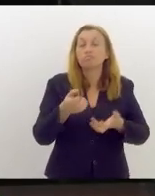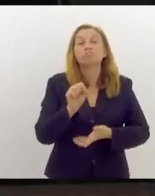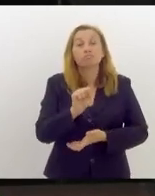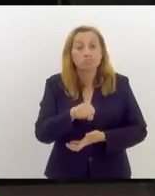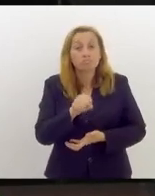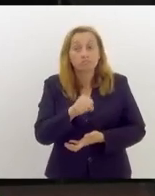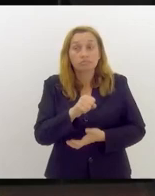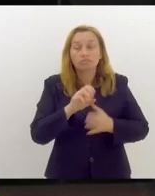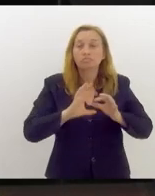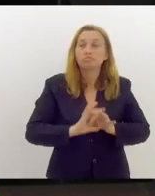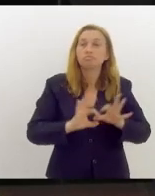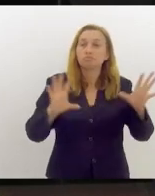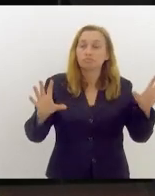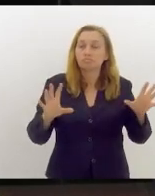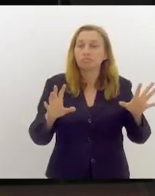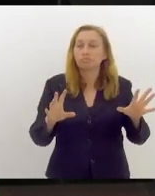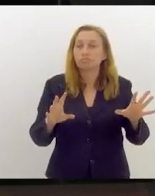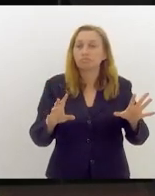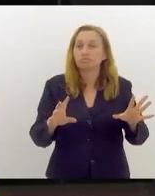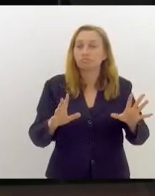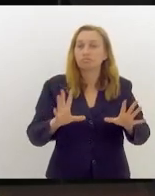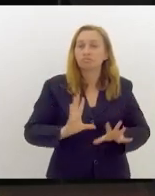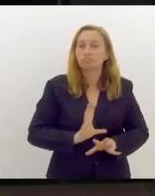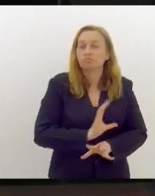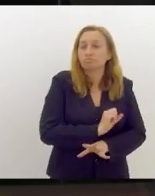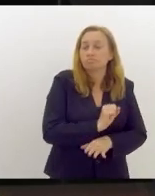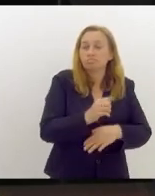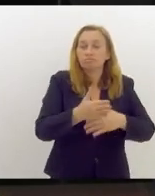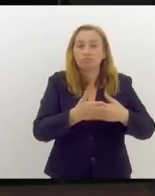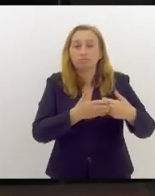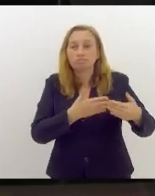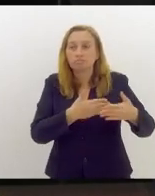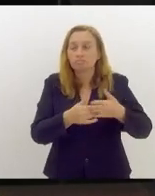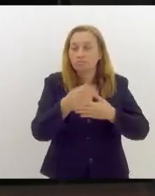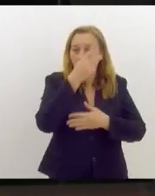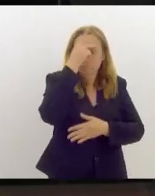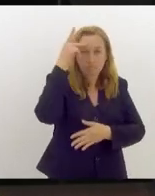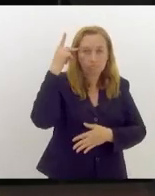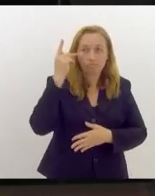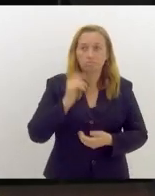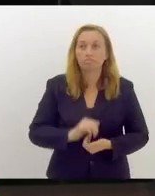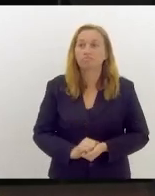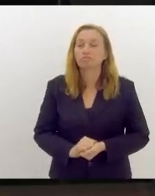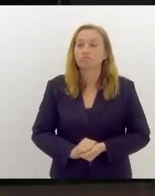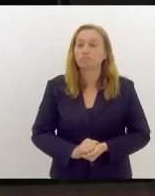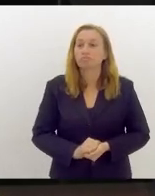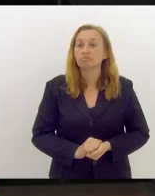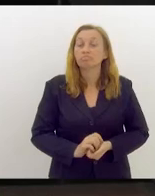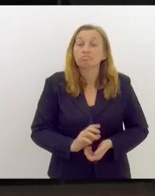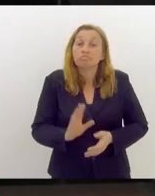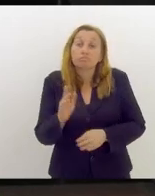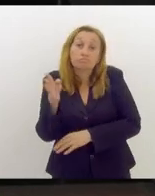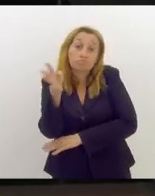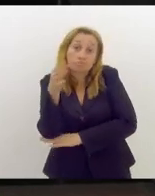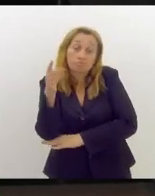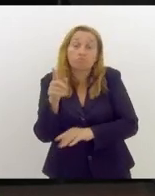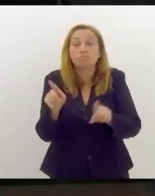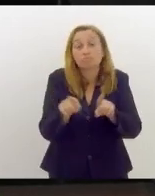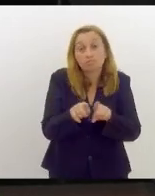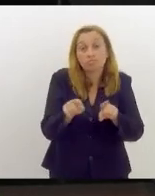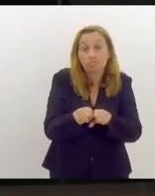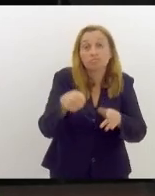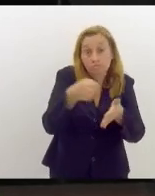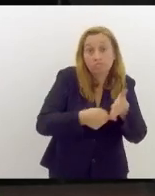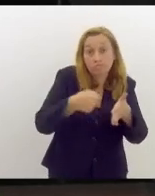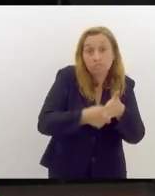sim liberdade para amar quem quiser amar Ou seja é uma bandeira que também luta